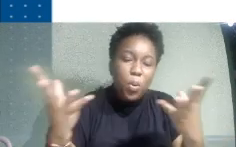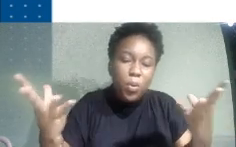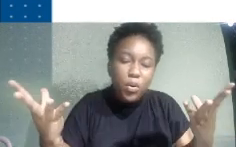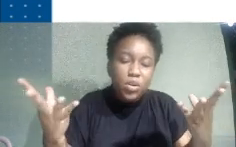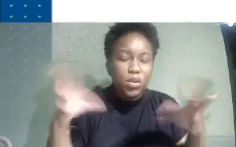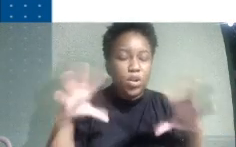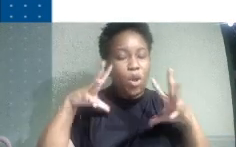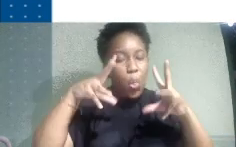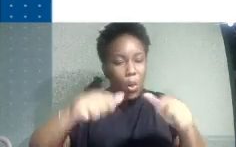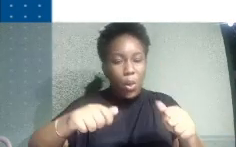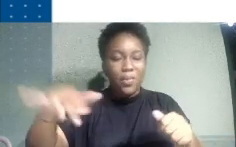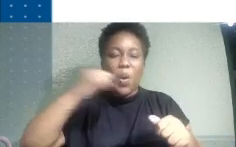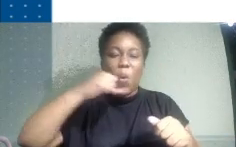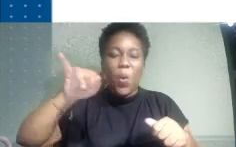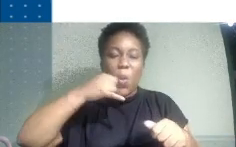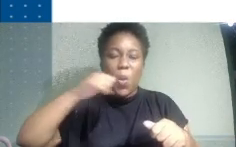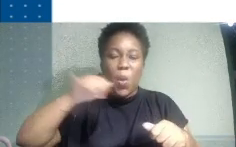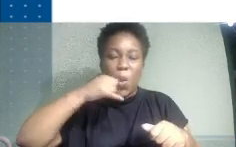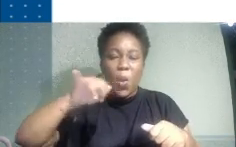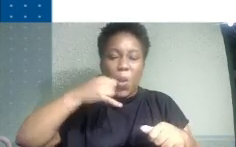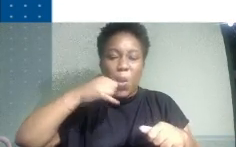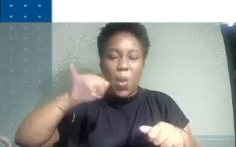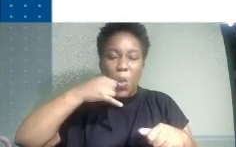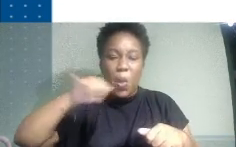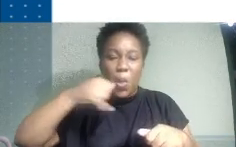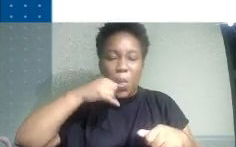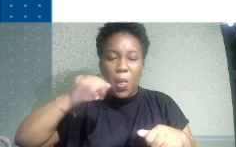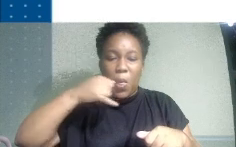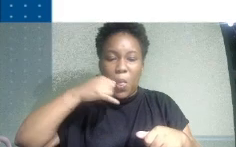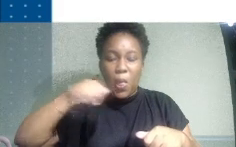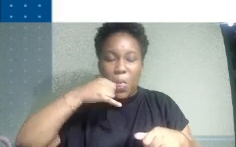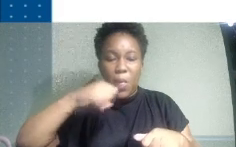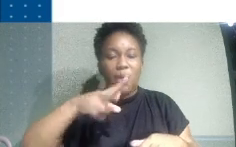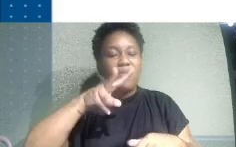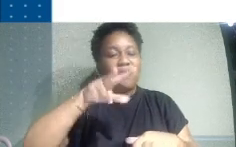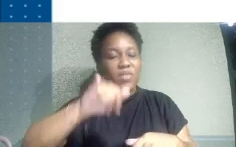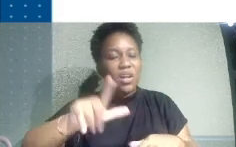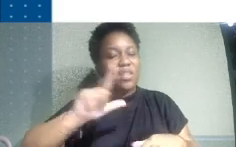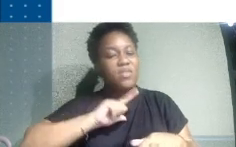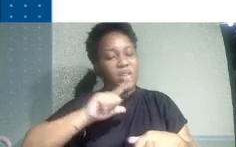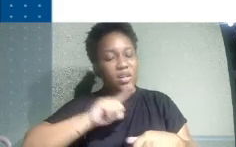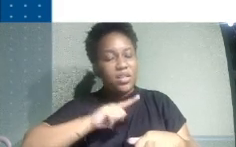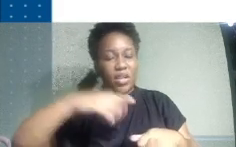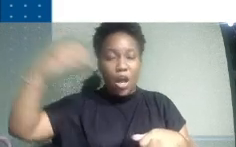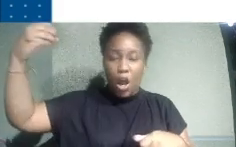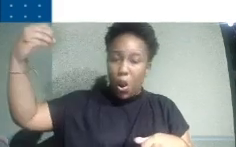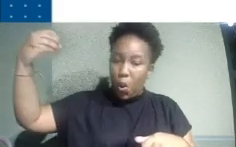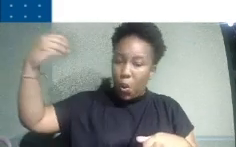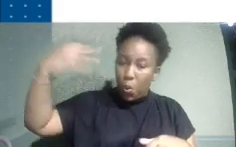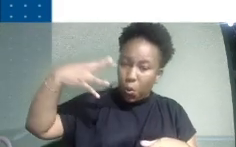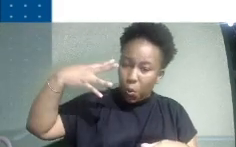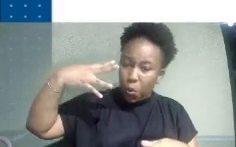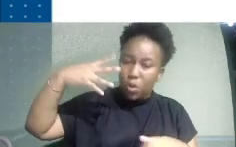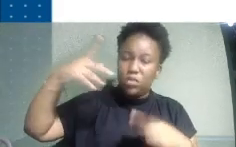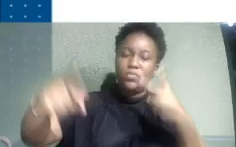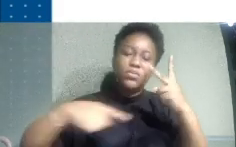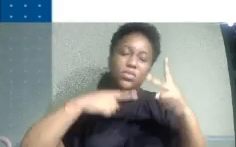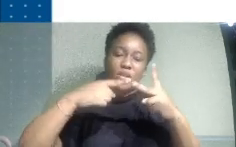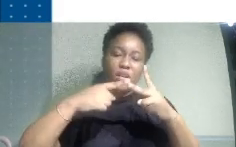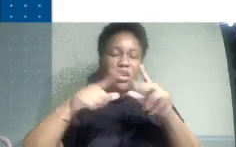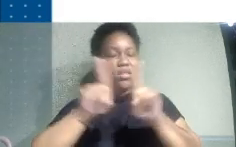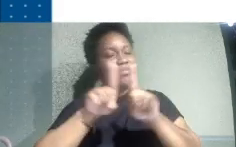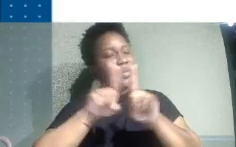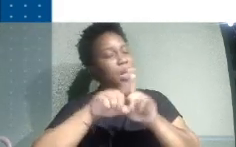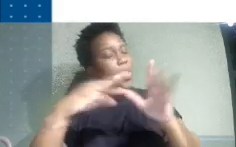a parte elétrica, tá? Dele vão partir os circuitos que vão alimentar as lâmpadas, que vão alimentar as